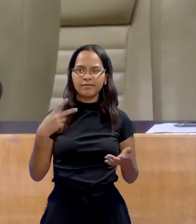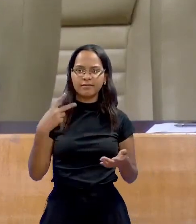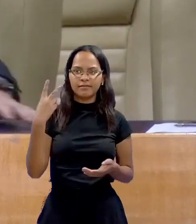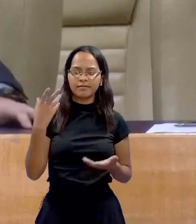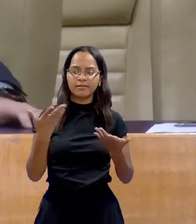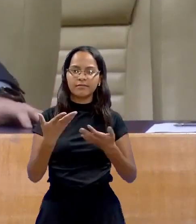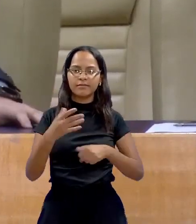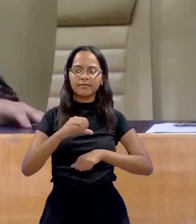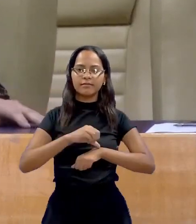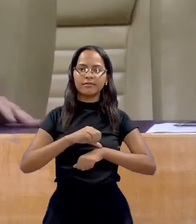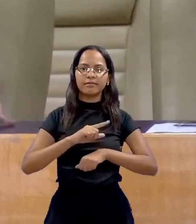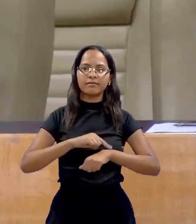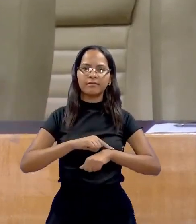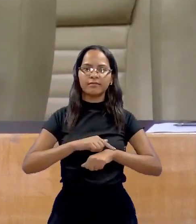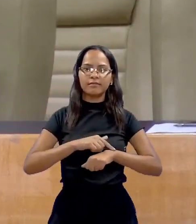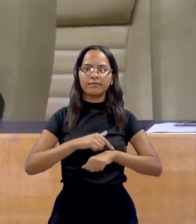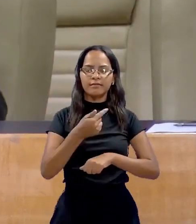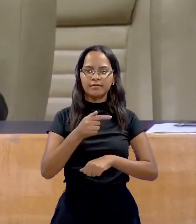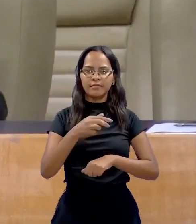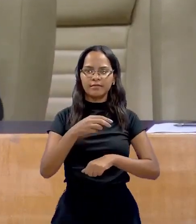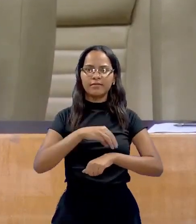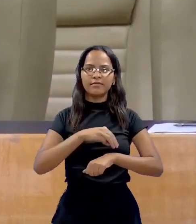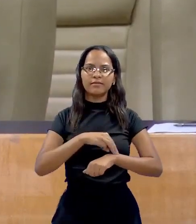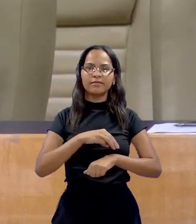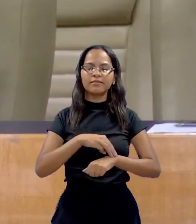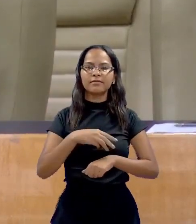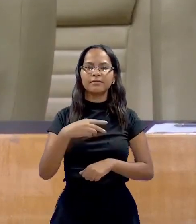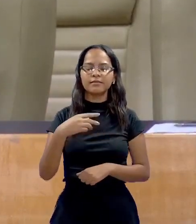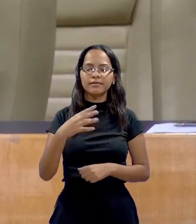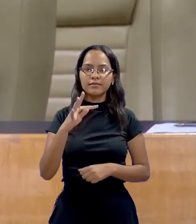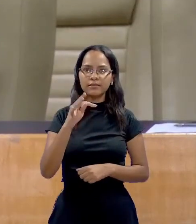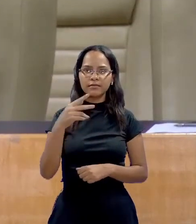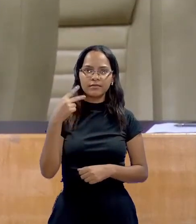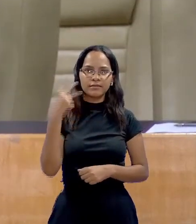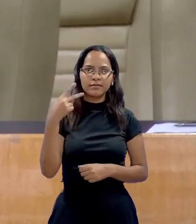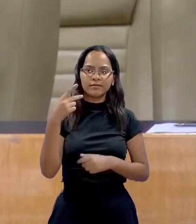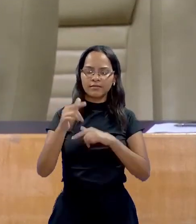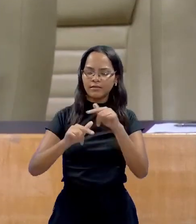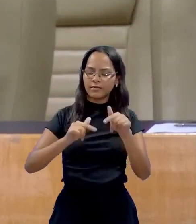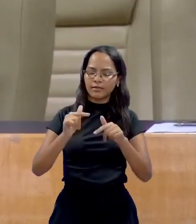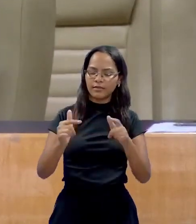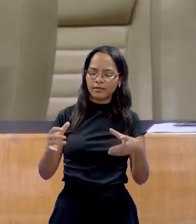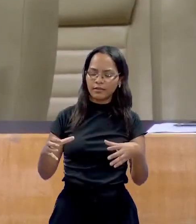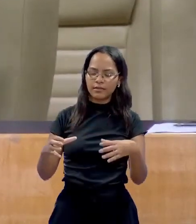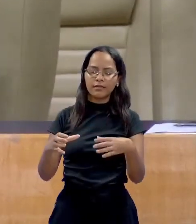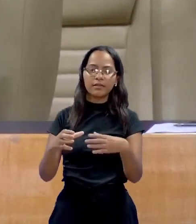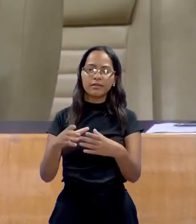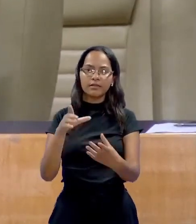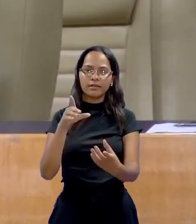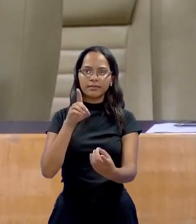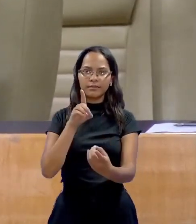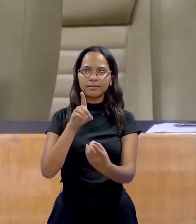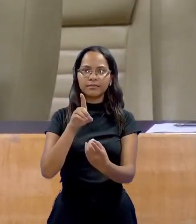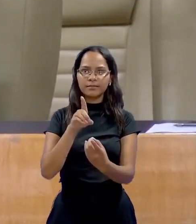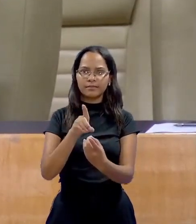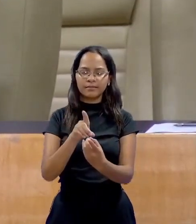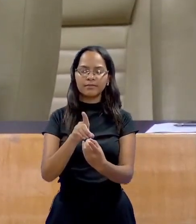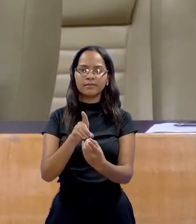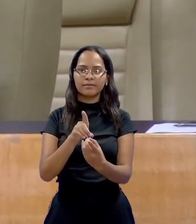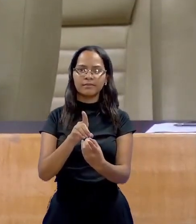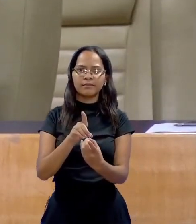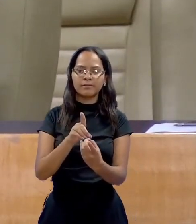9h17. Os vereadores que estão trabalhando nos seus gabinetes, atendendo nas